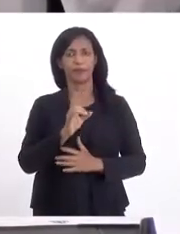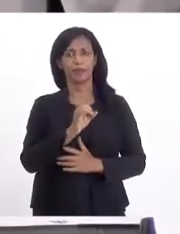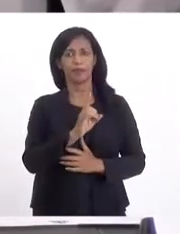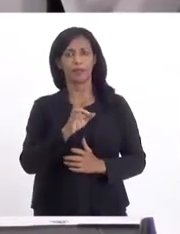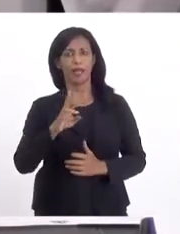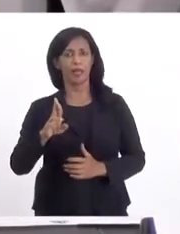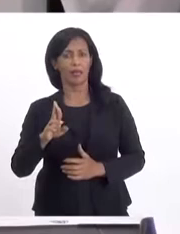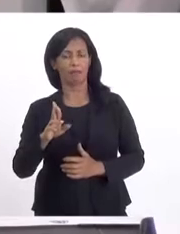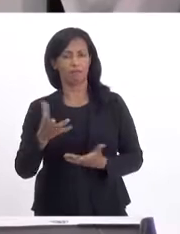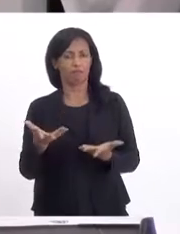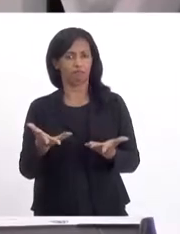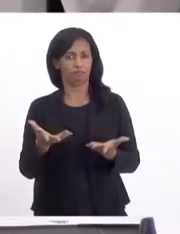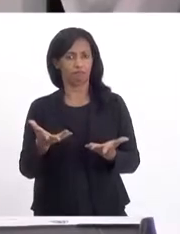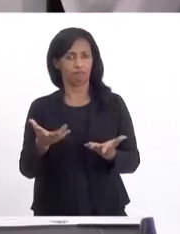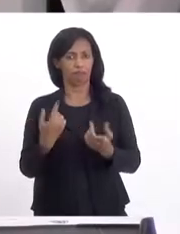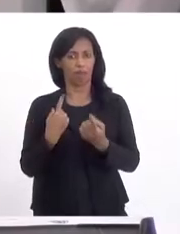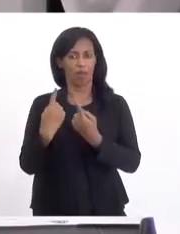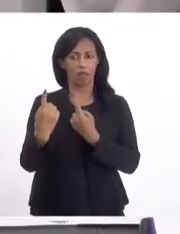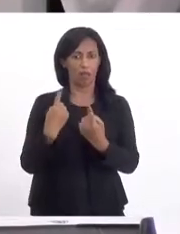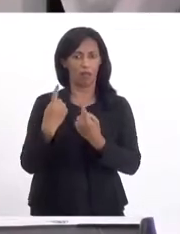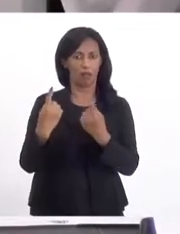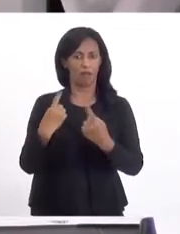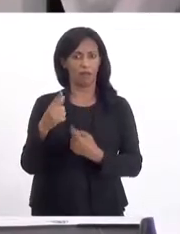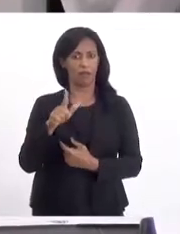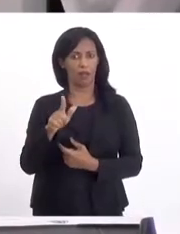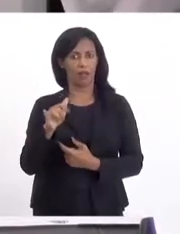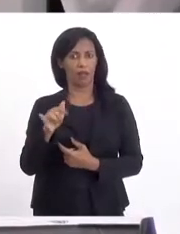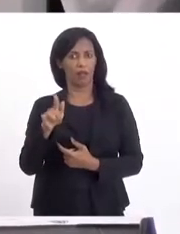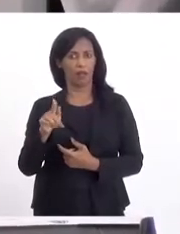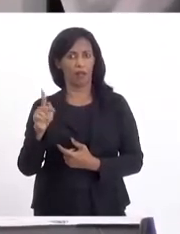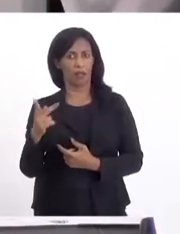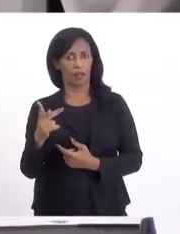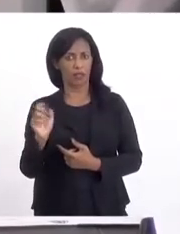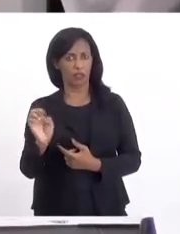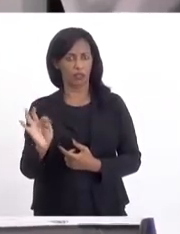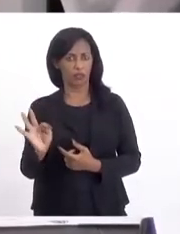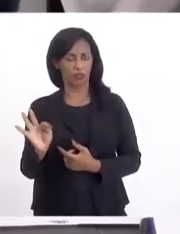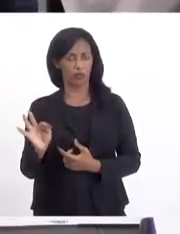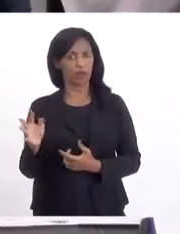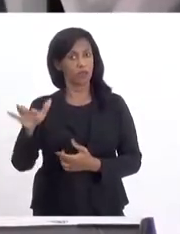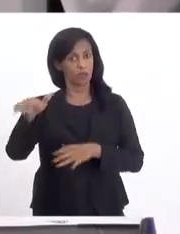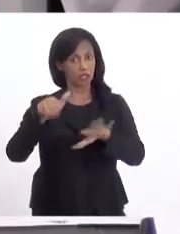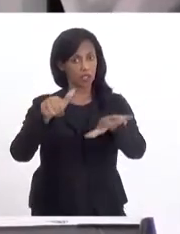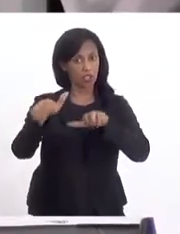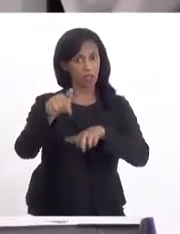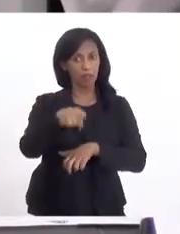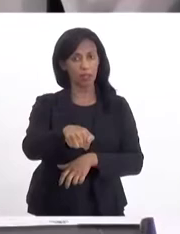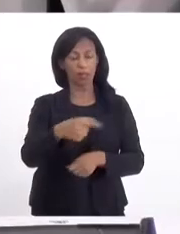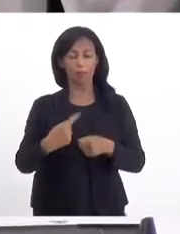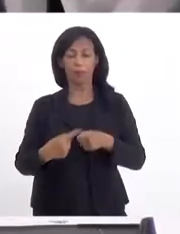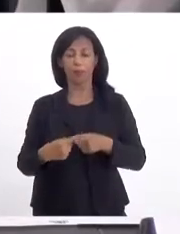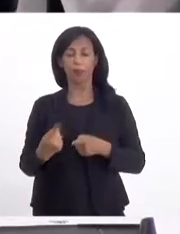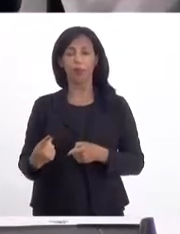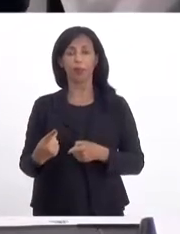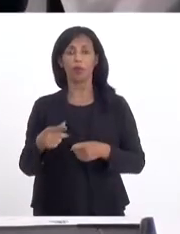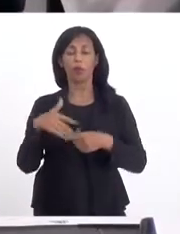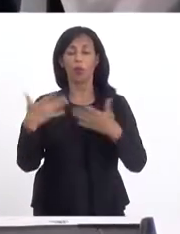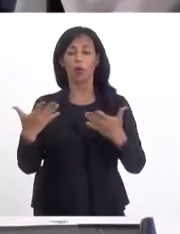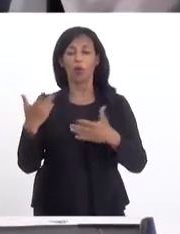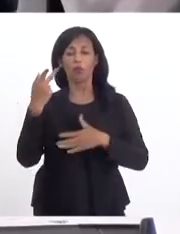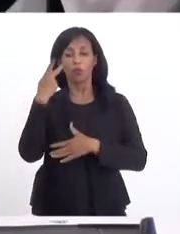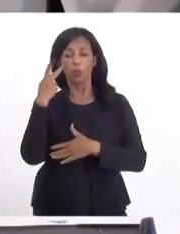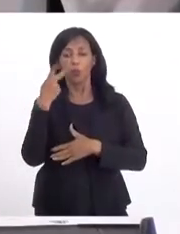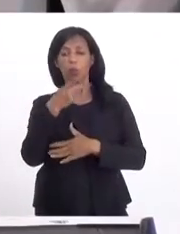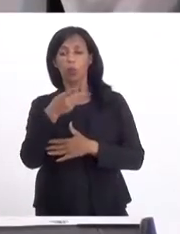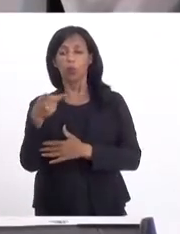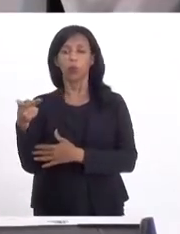das gerais. Uhum. Vamos ver o que é chamar esse povo aqui também. Né? Para que quando a gente possa ir ao campo, a gente